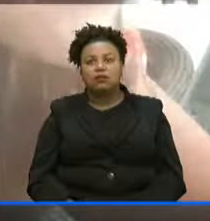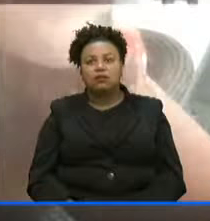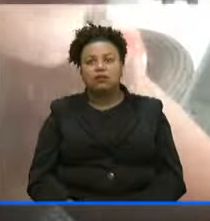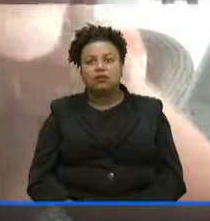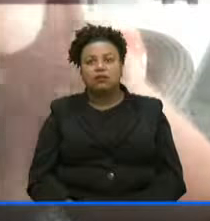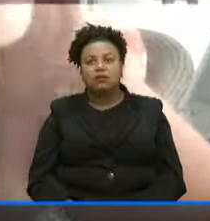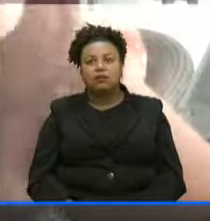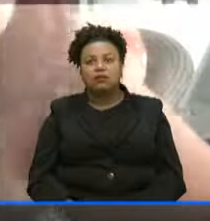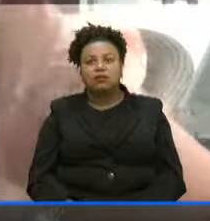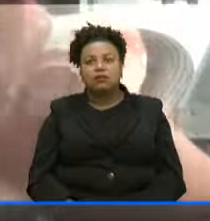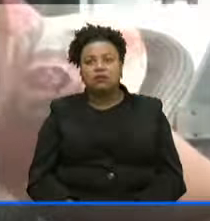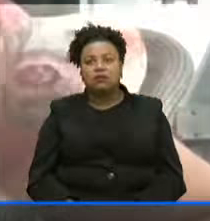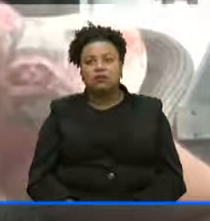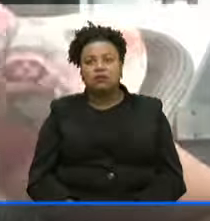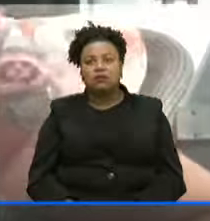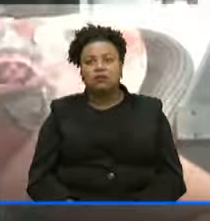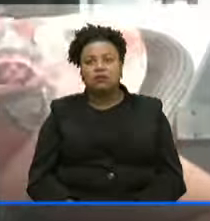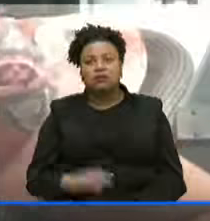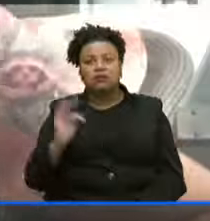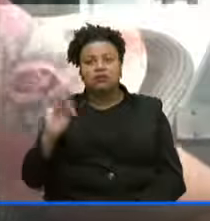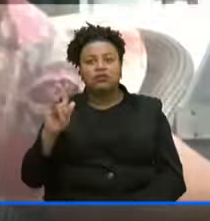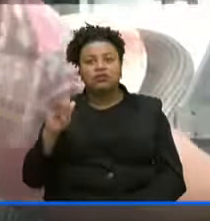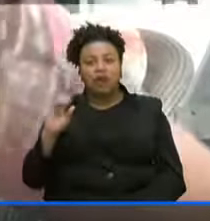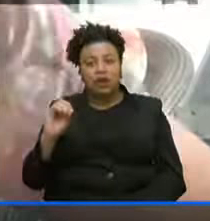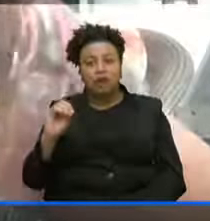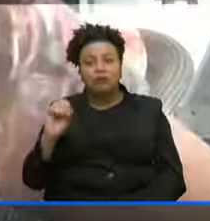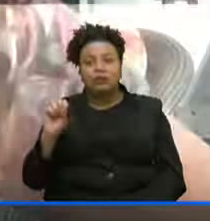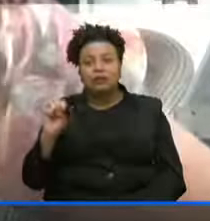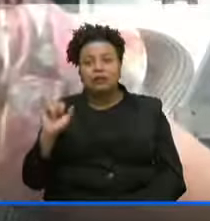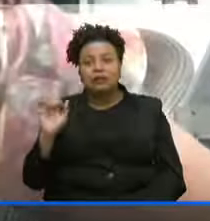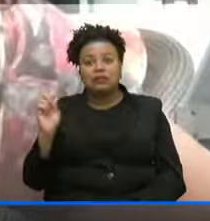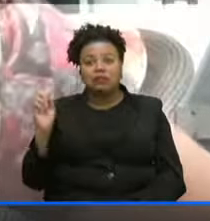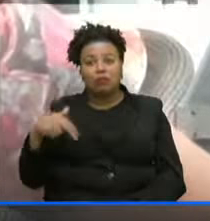Marenco. E Thiago Sim.